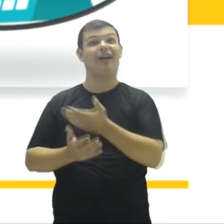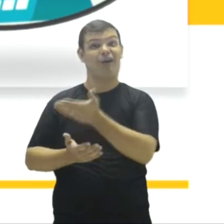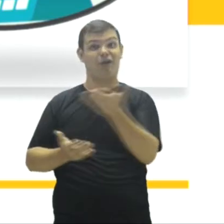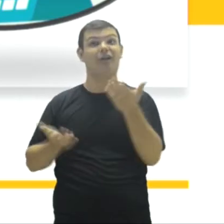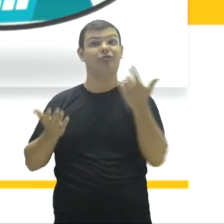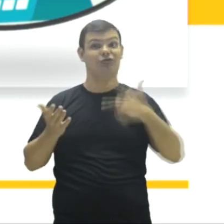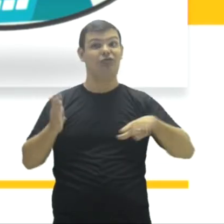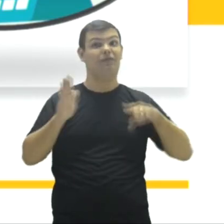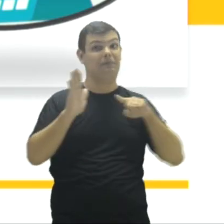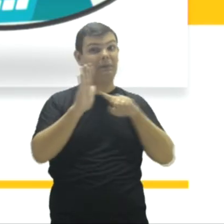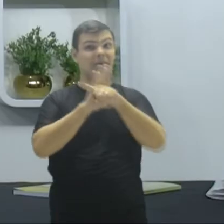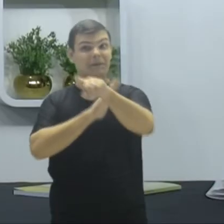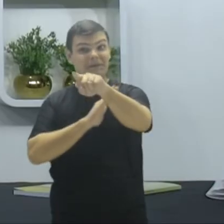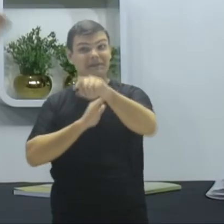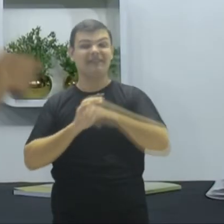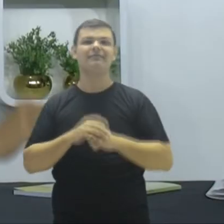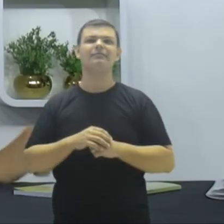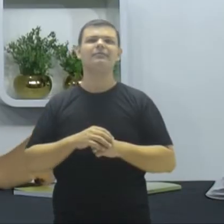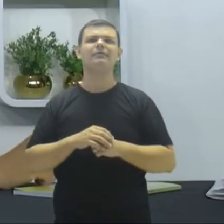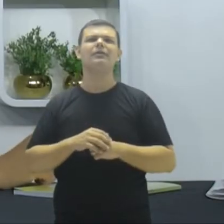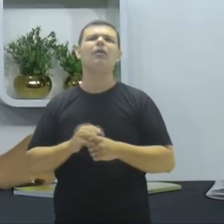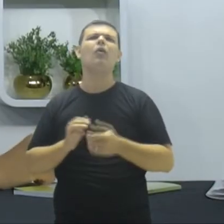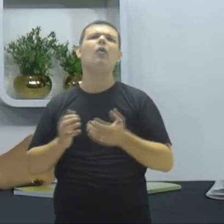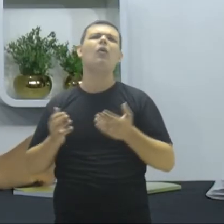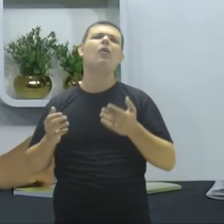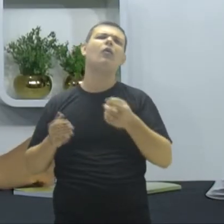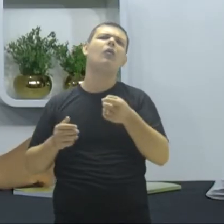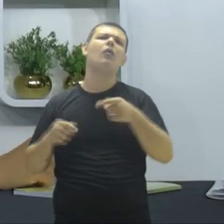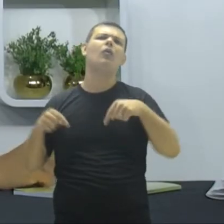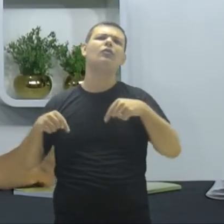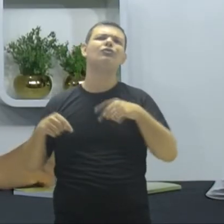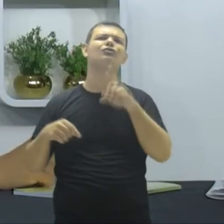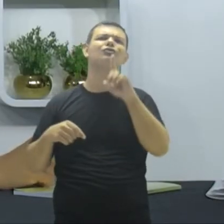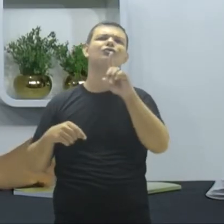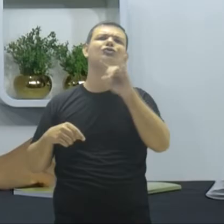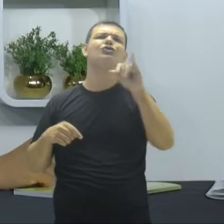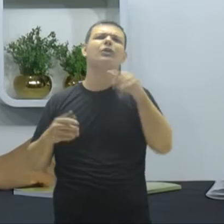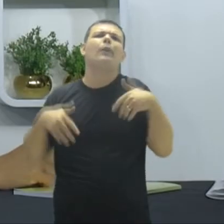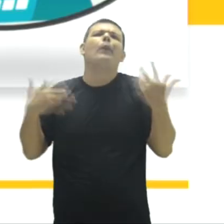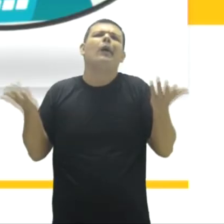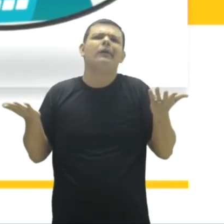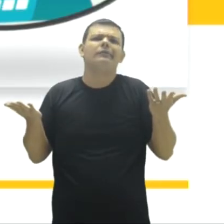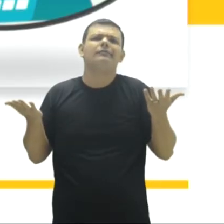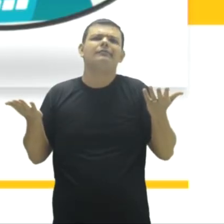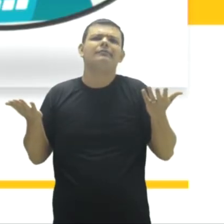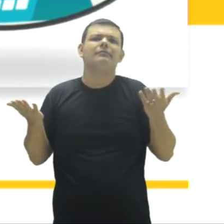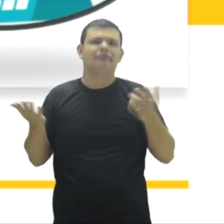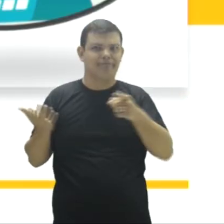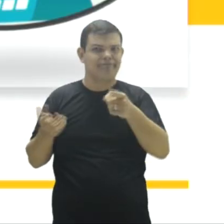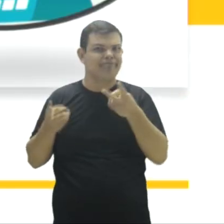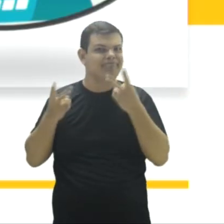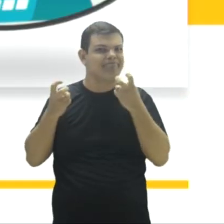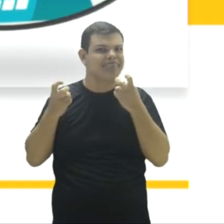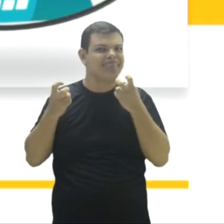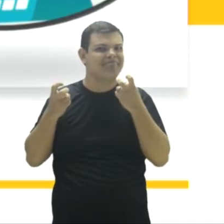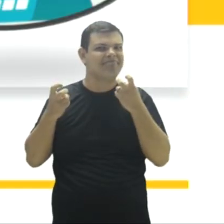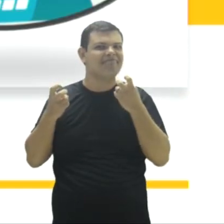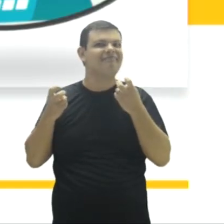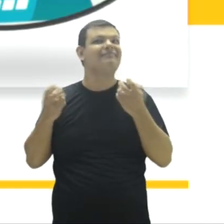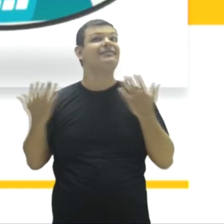fazer uma pergunta para vocês. Qual é o dia da semana? Que dia é hoje? Estão ligados? Pois